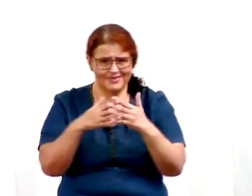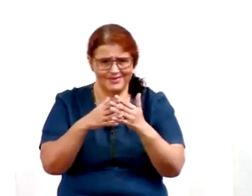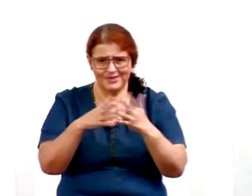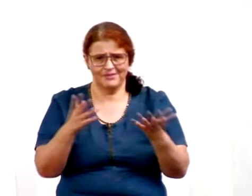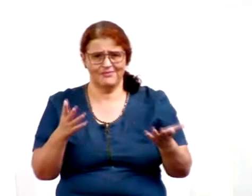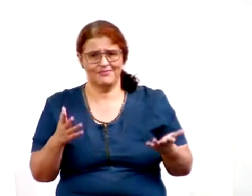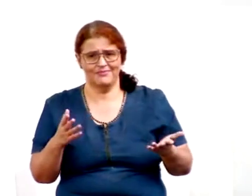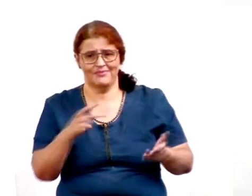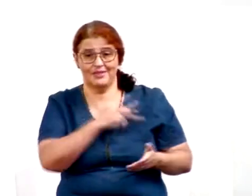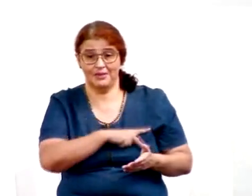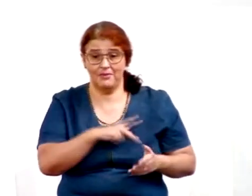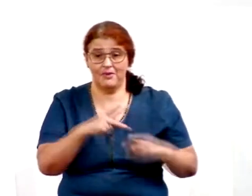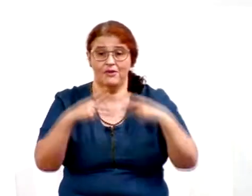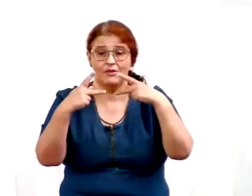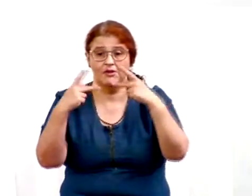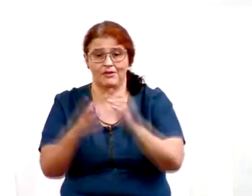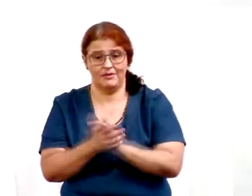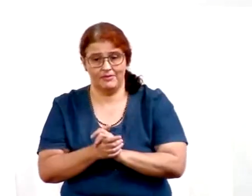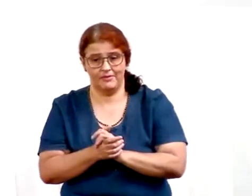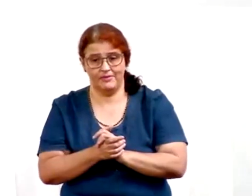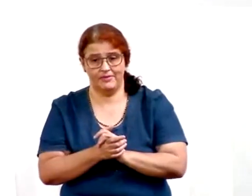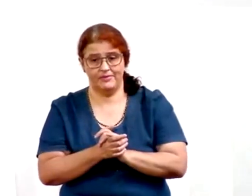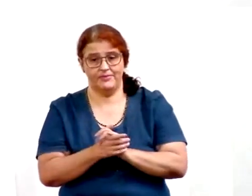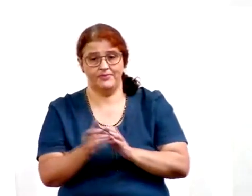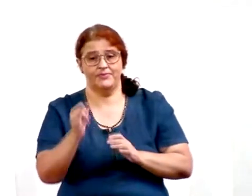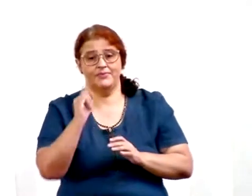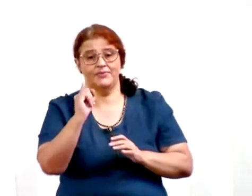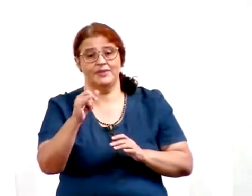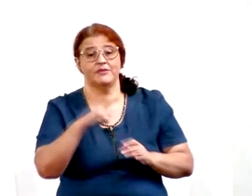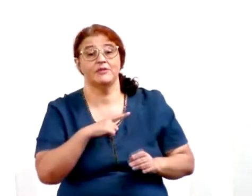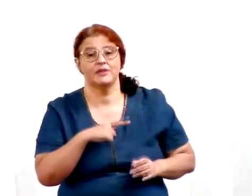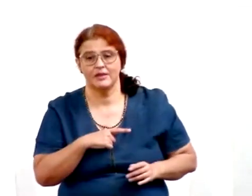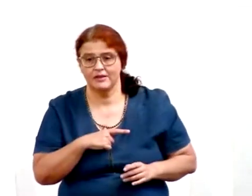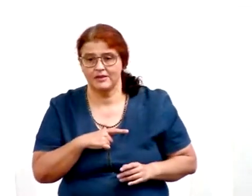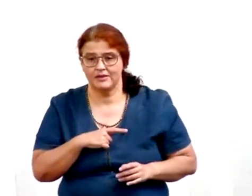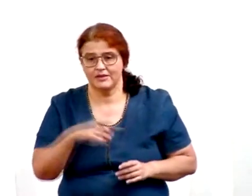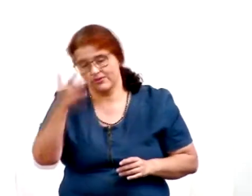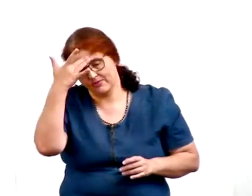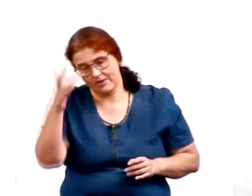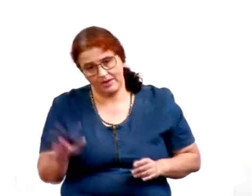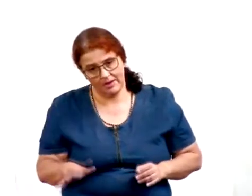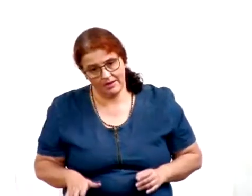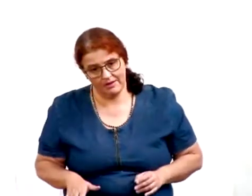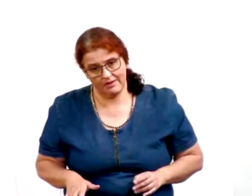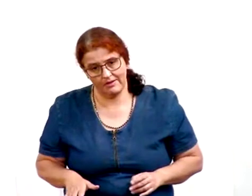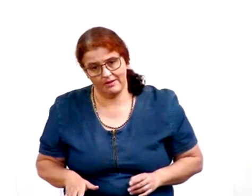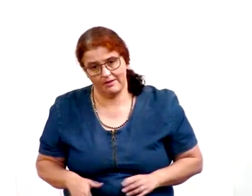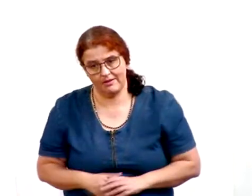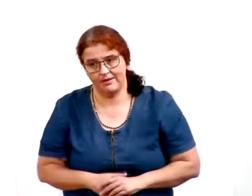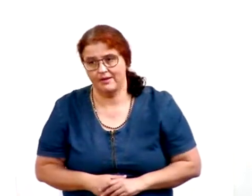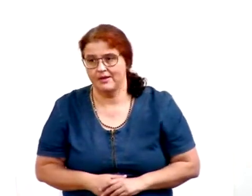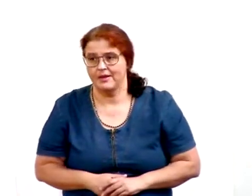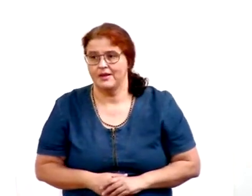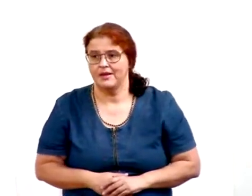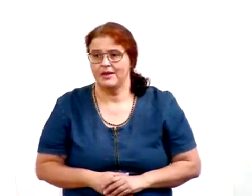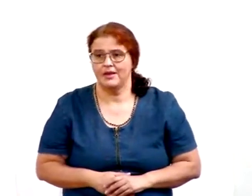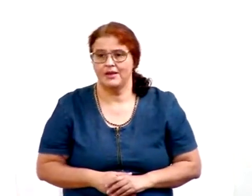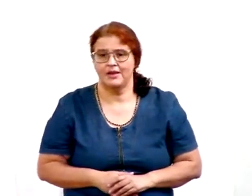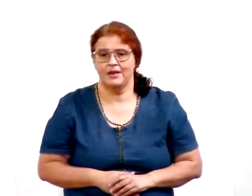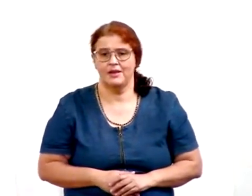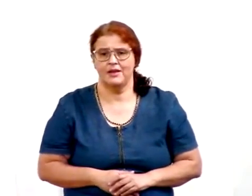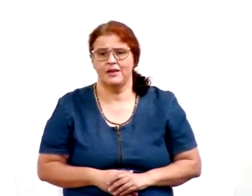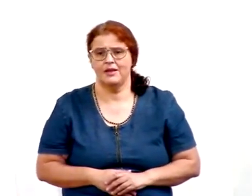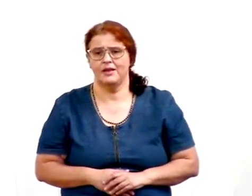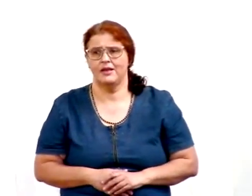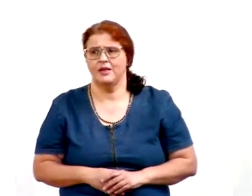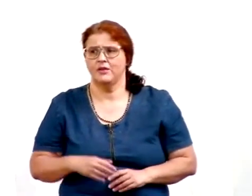vai falar, se vocês não creem na ressurreição, então vocês acabaram de demolir